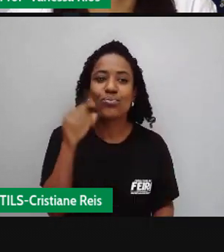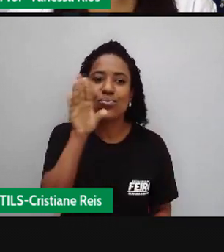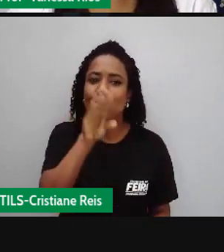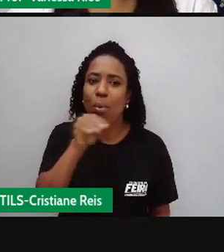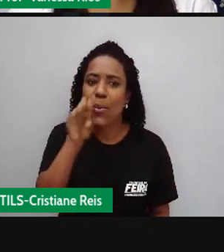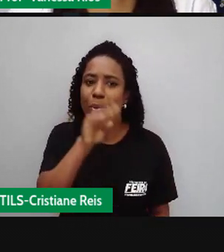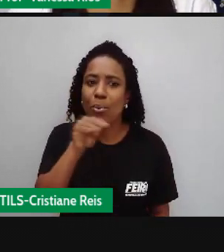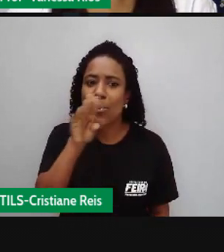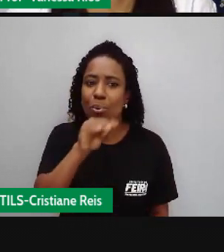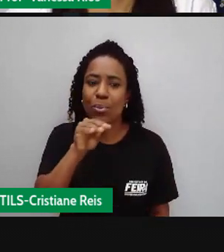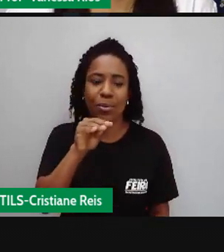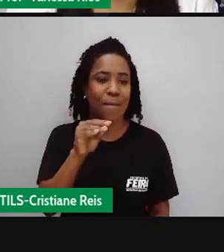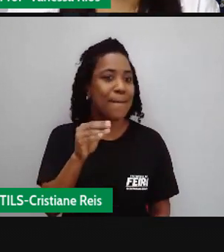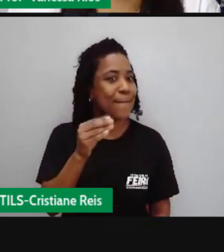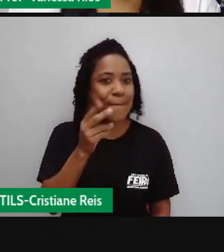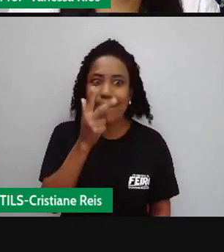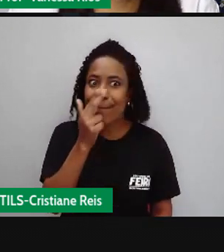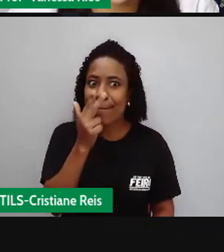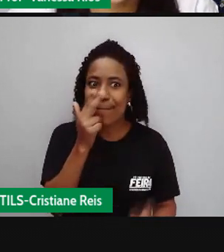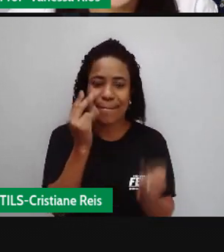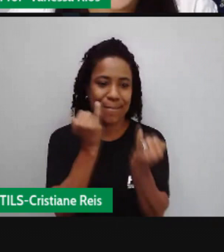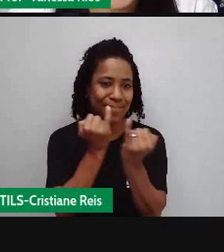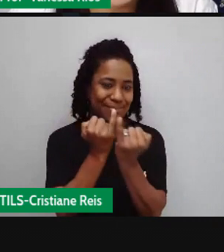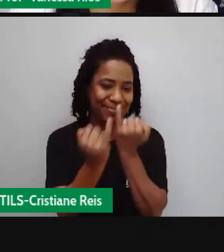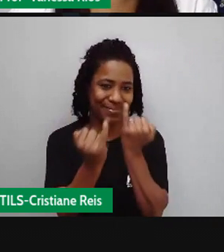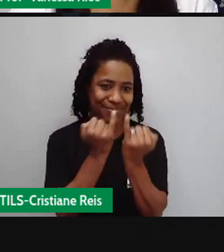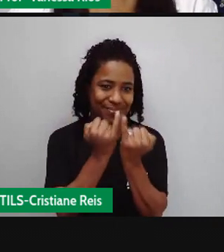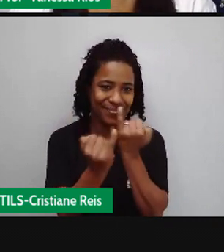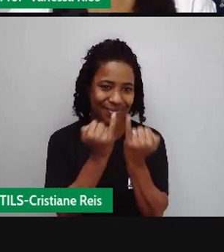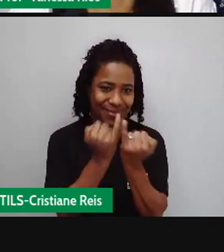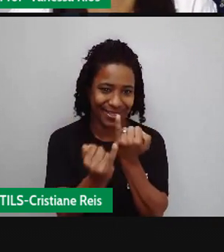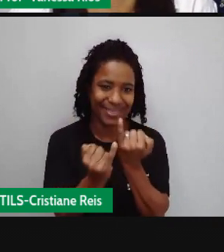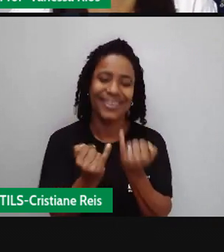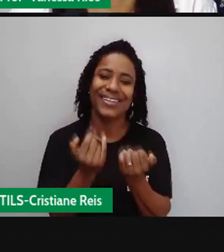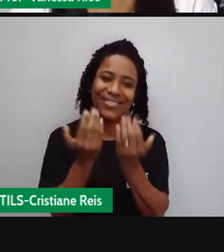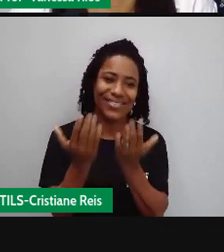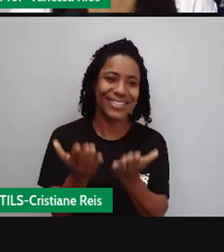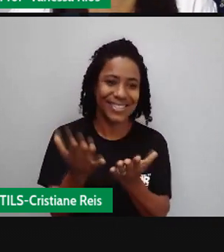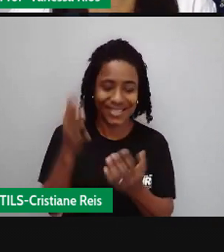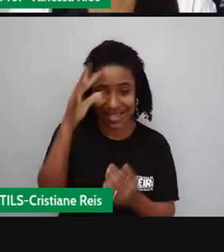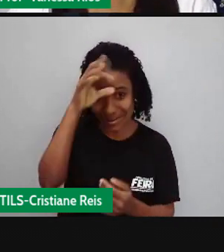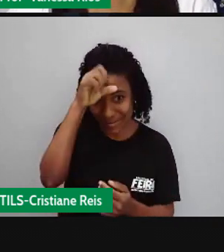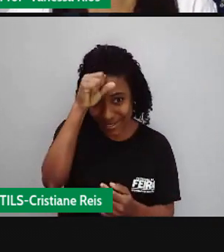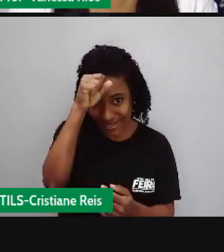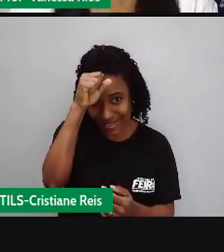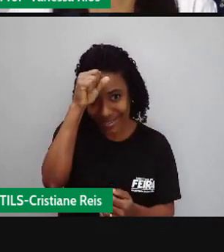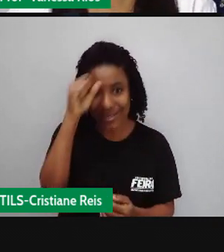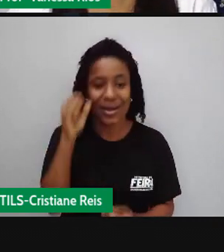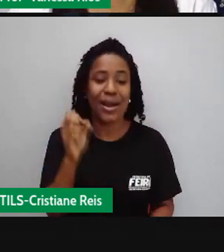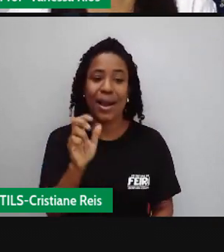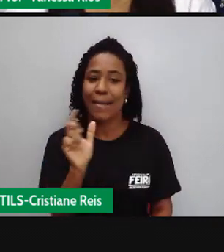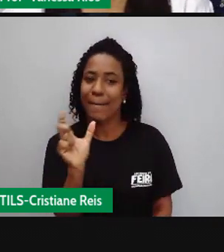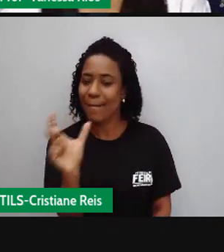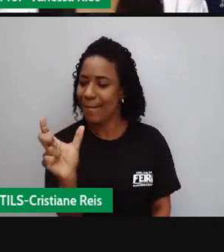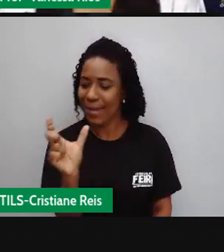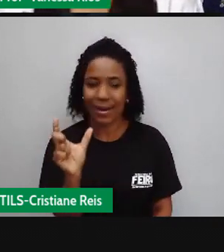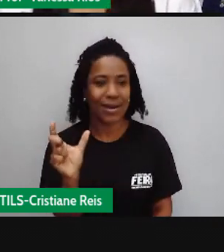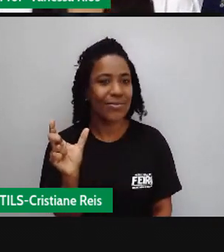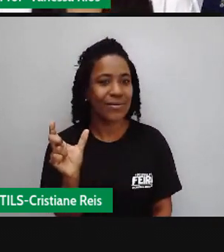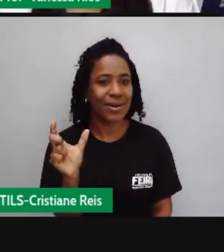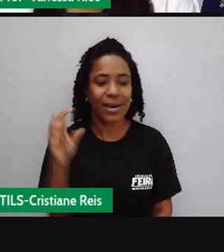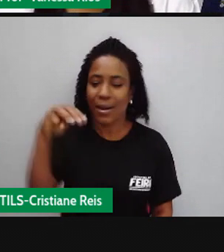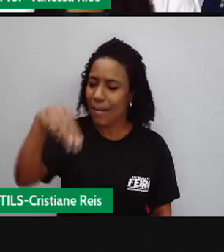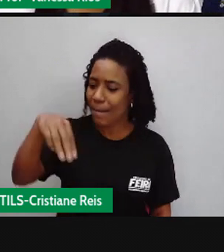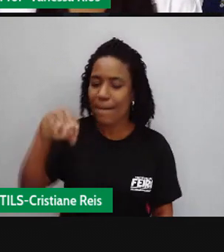parecidos. E aí, eu acredito que vocês já saibam, né, como é que escreve a palavra moleque, mas a Pro colocou